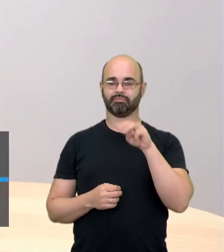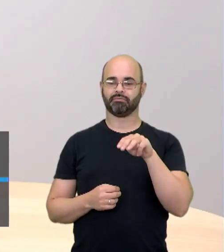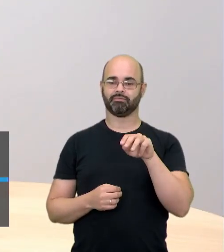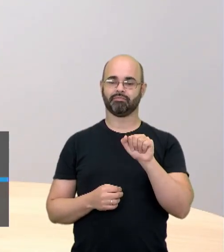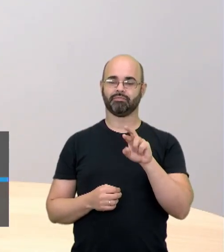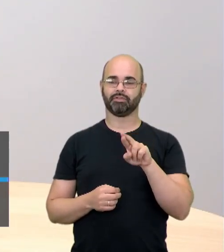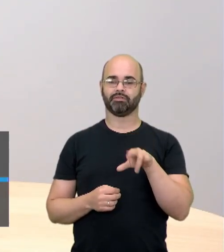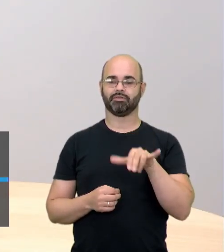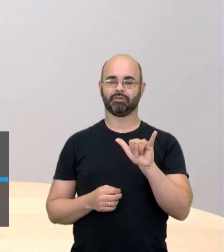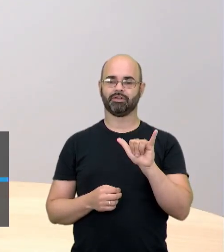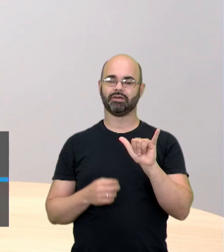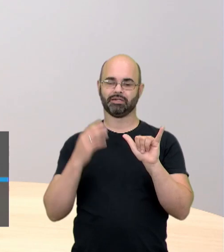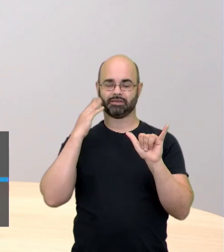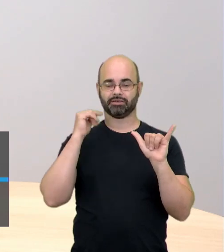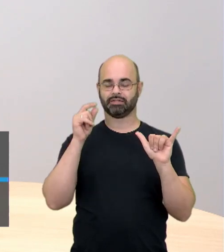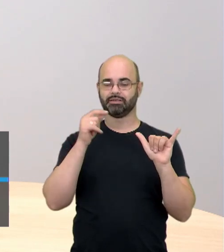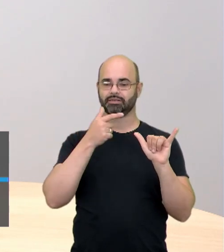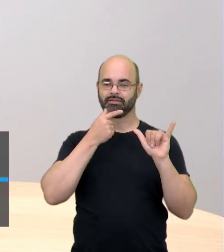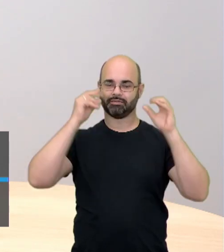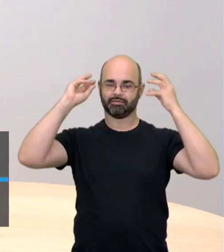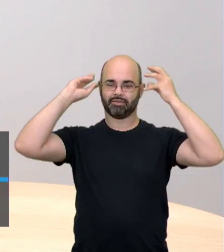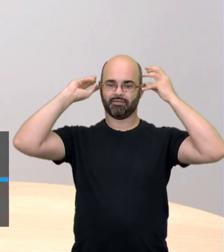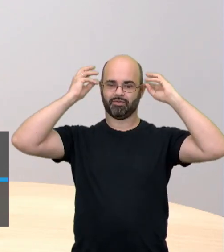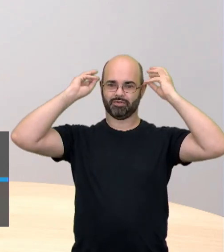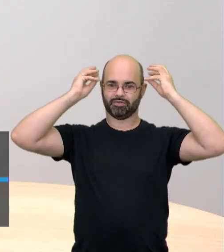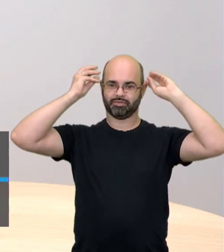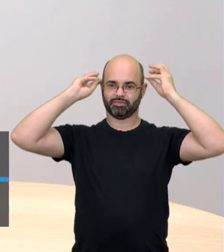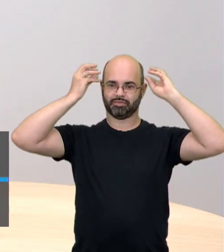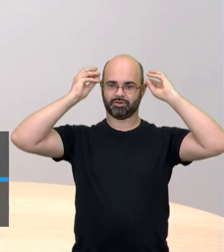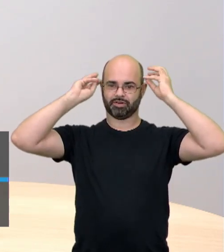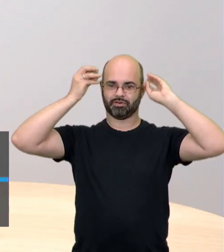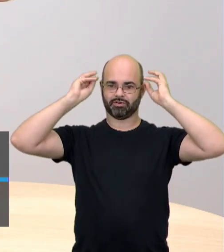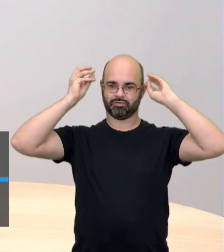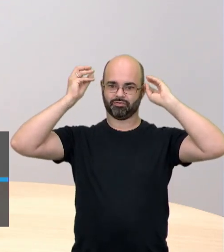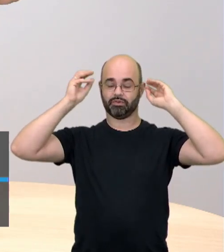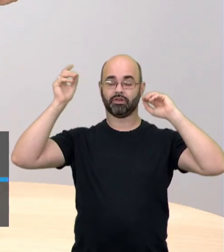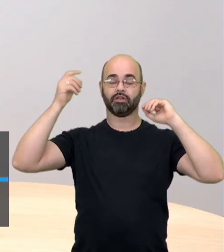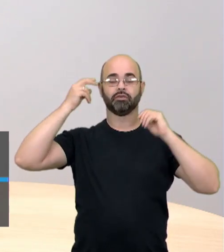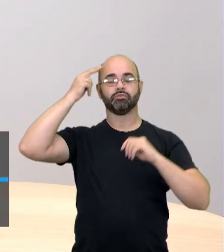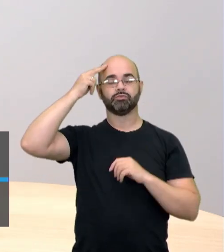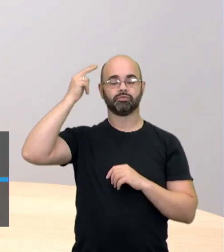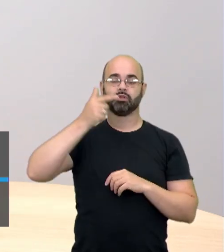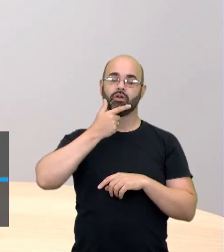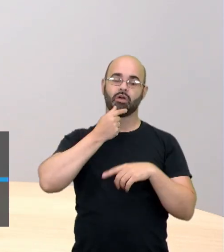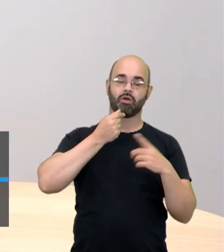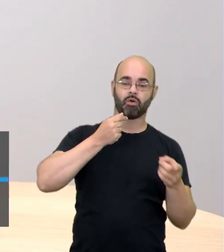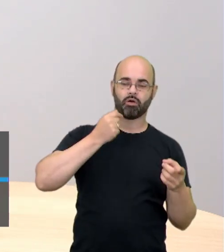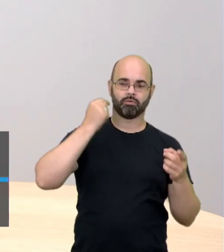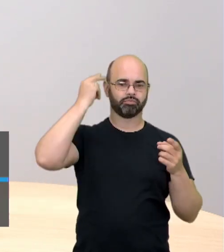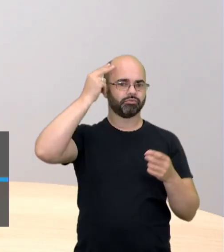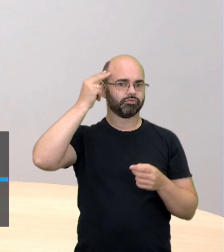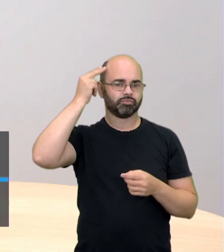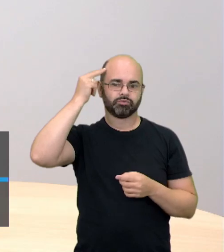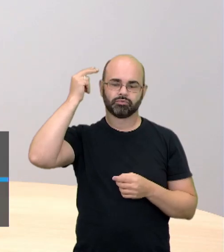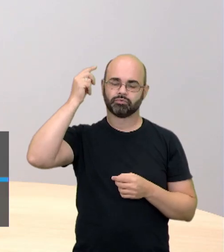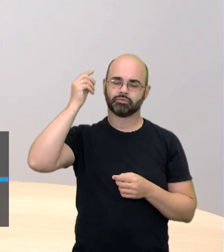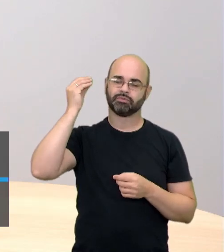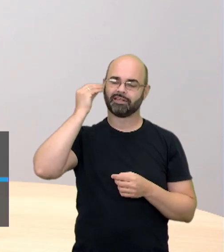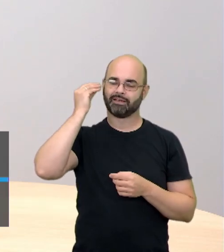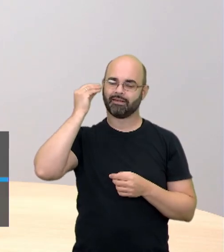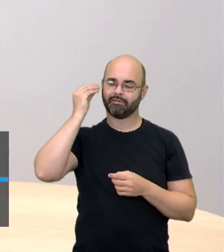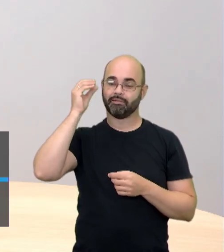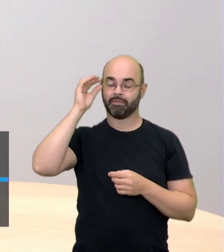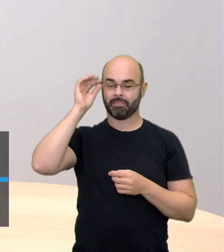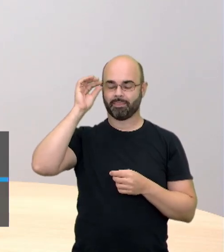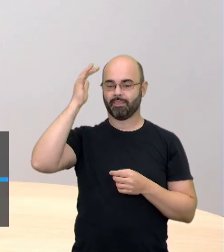o Dr. Victor Frankenstein, nessa obra, ele tem um sonho, ele é um médico e ele tem um sonho. Ele quer conseguir conceber